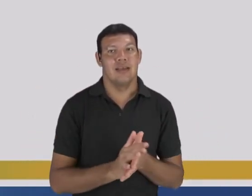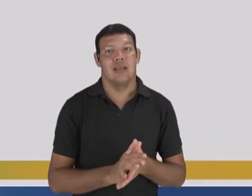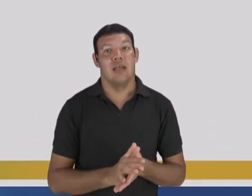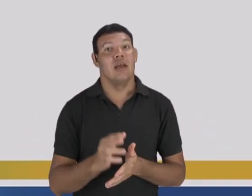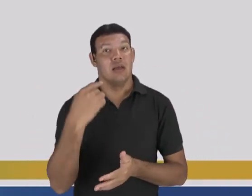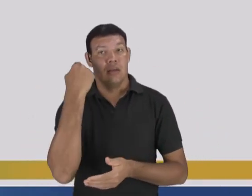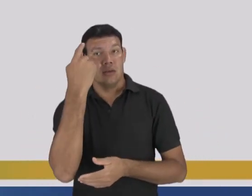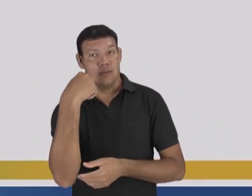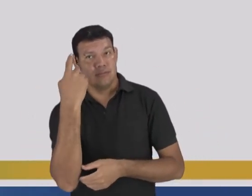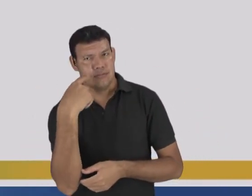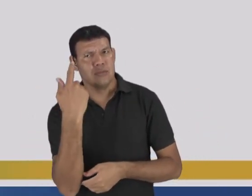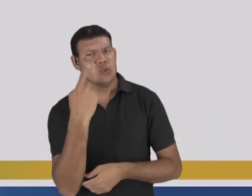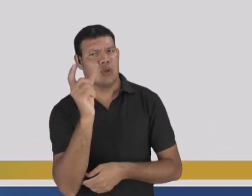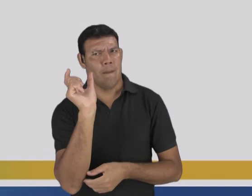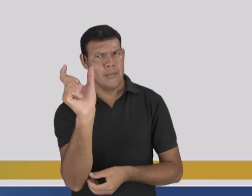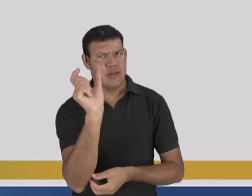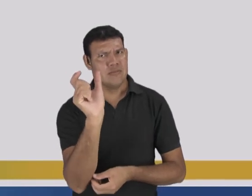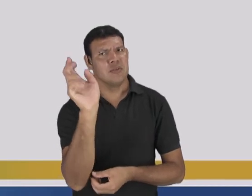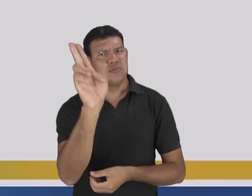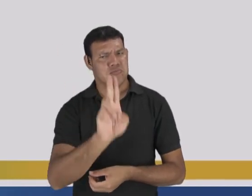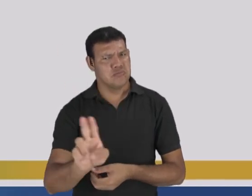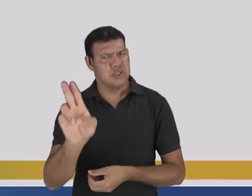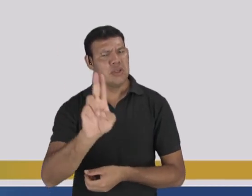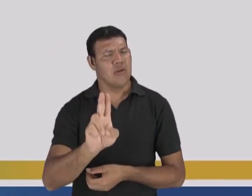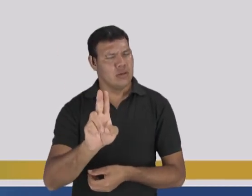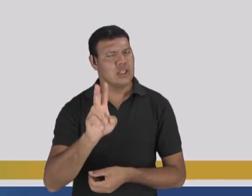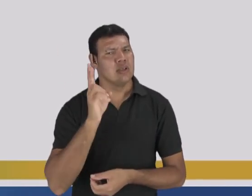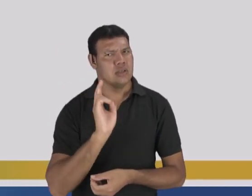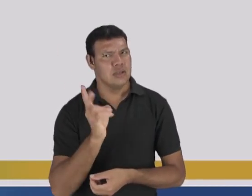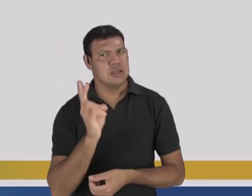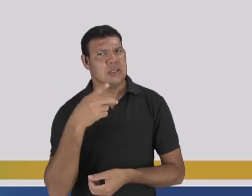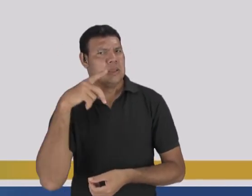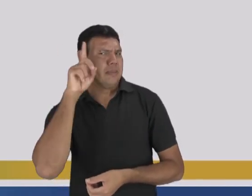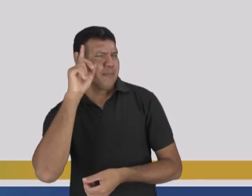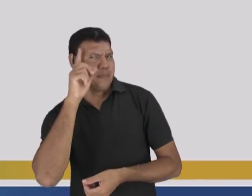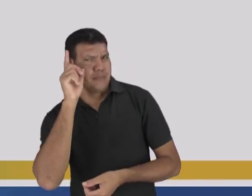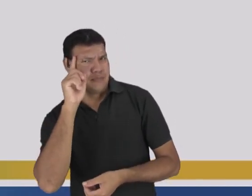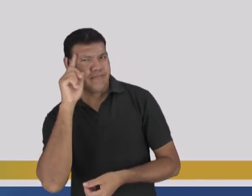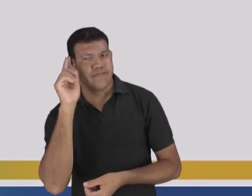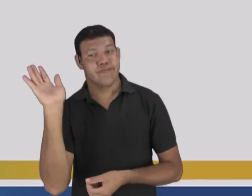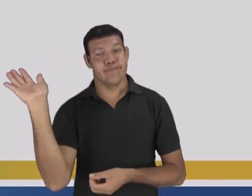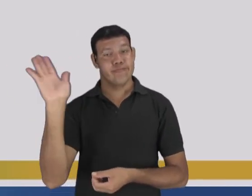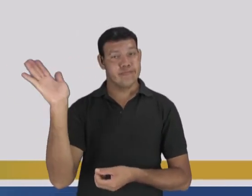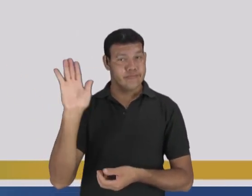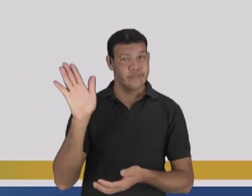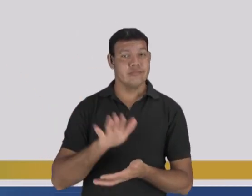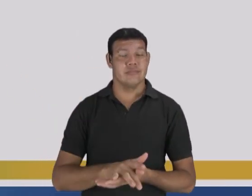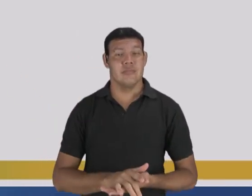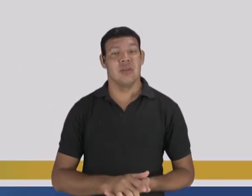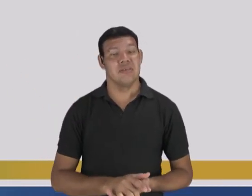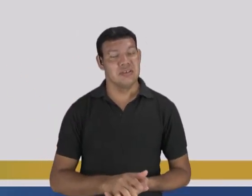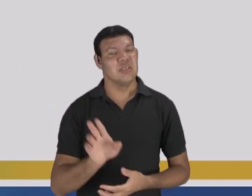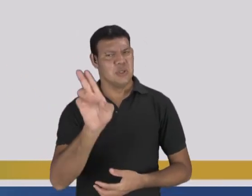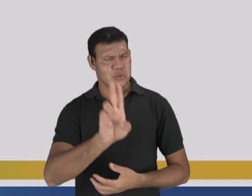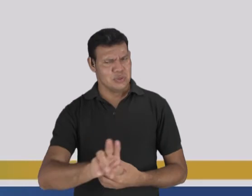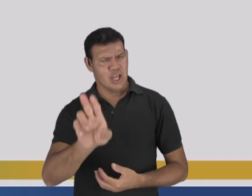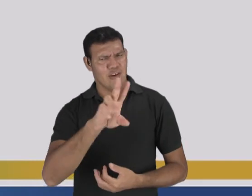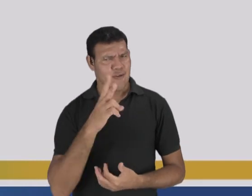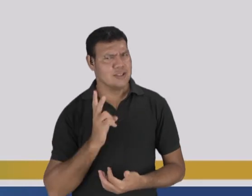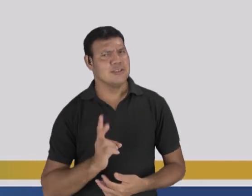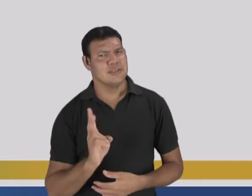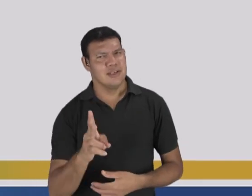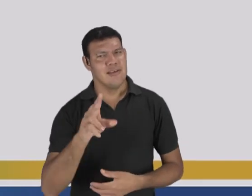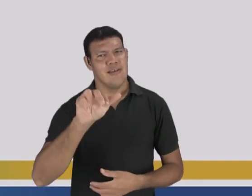um termo bem rotineiro, bem diário, né? No dia a dia, você para se despedir, é um dos mais utilizados,